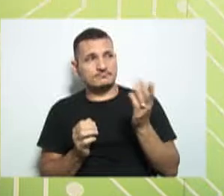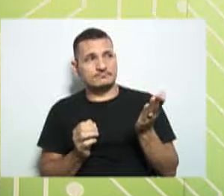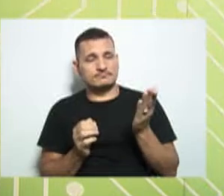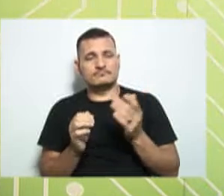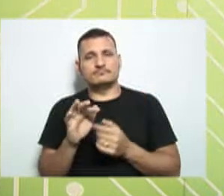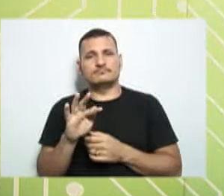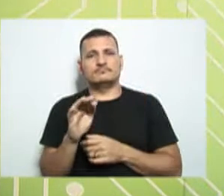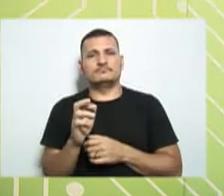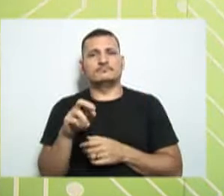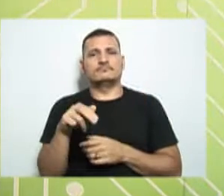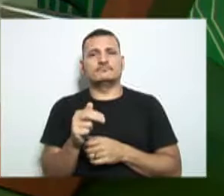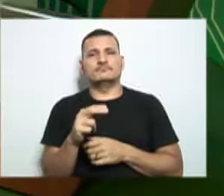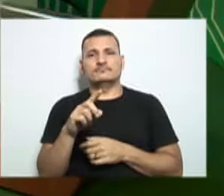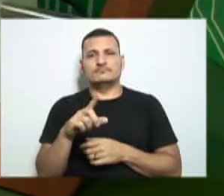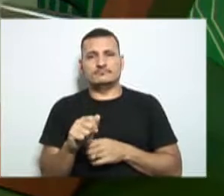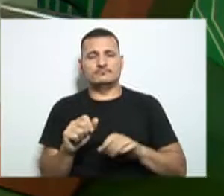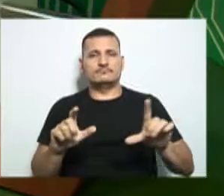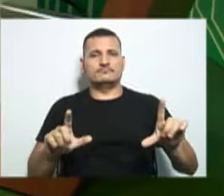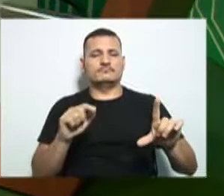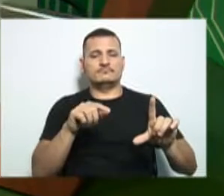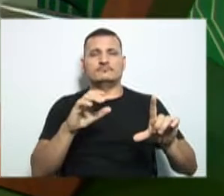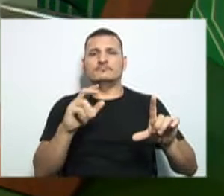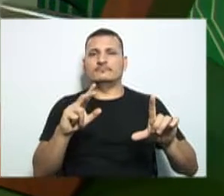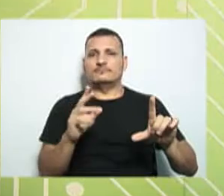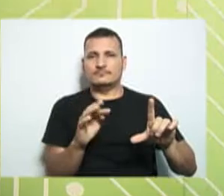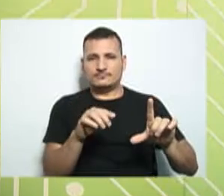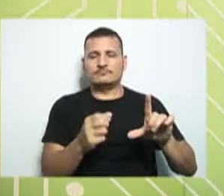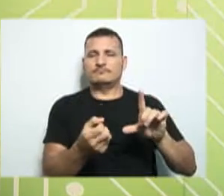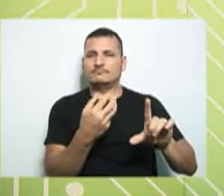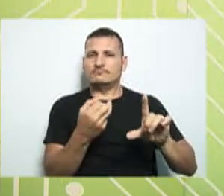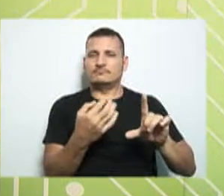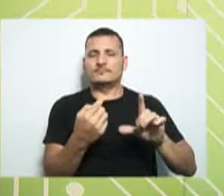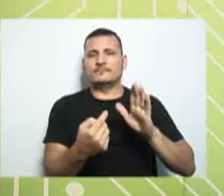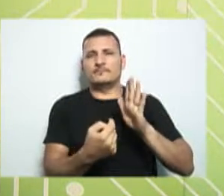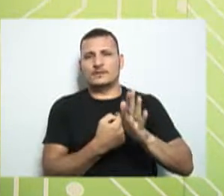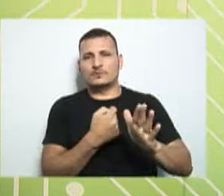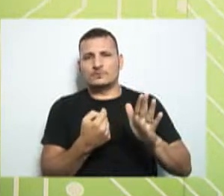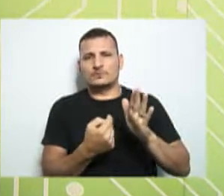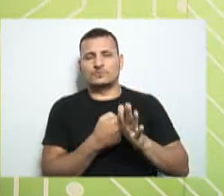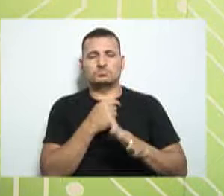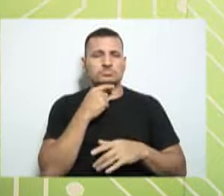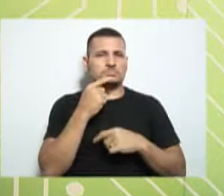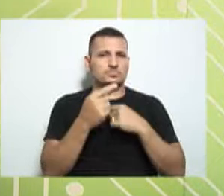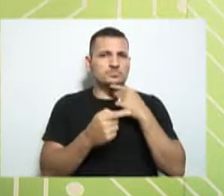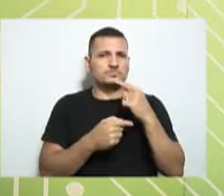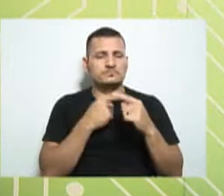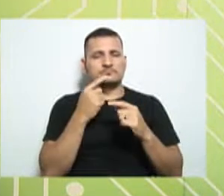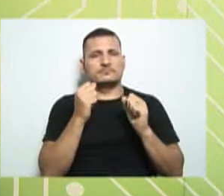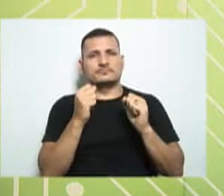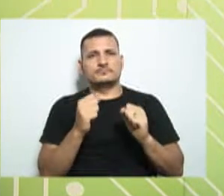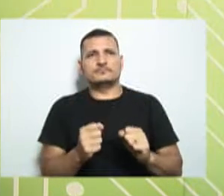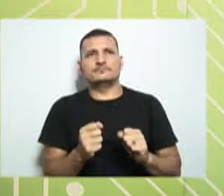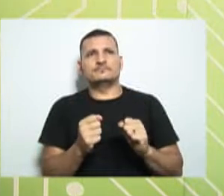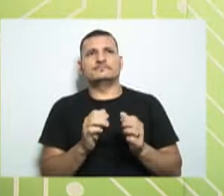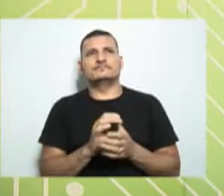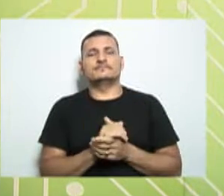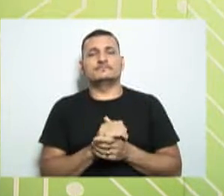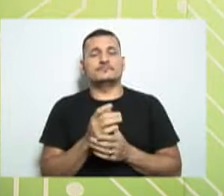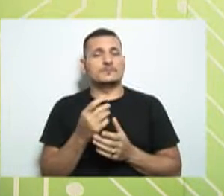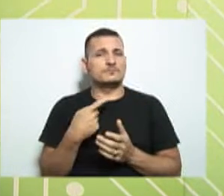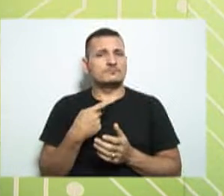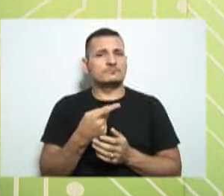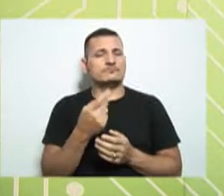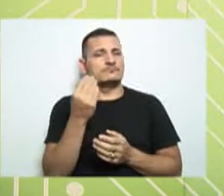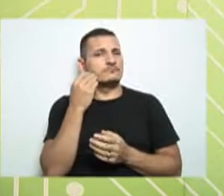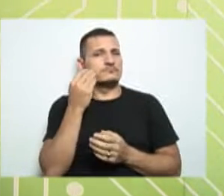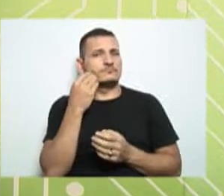chat, só esperando as perguntas. Vou iniciar a aula e assim que vocês tiverem uma dúvida, podem mandar, que nós vamos